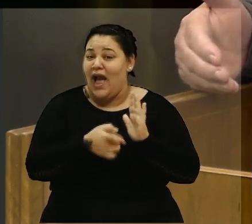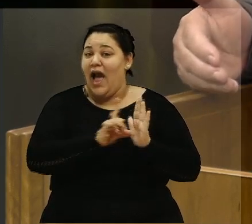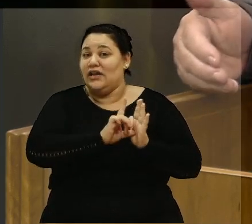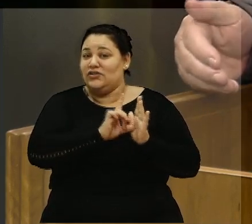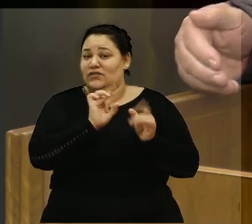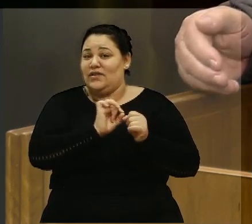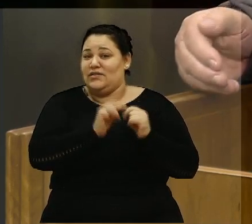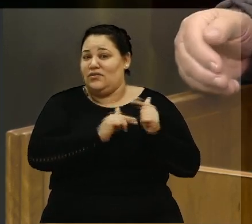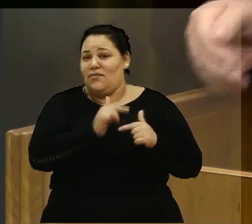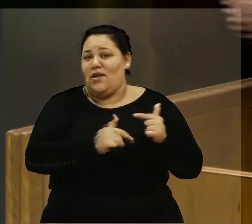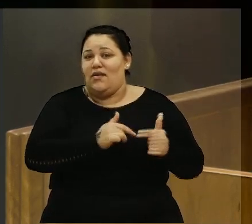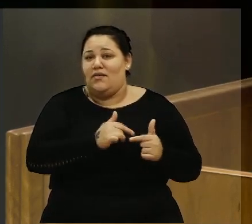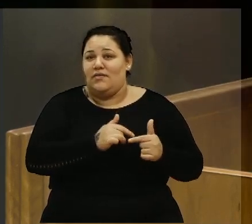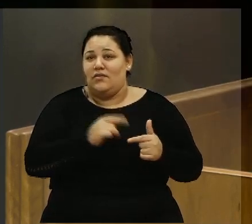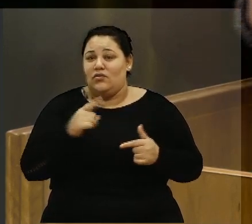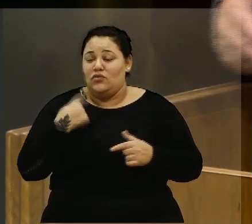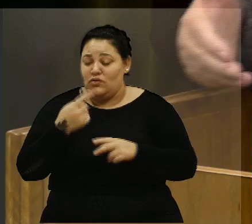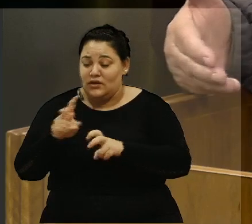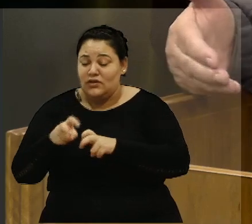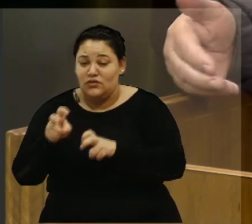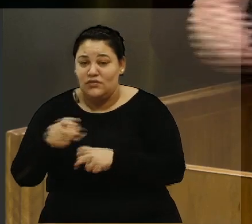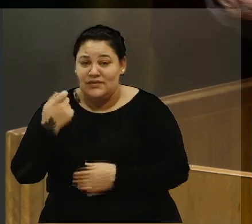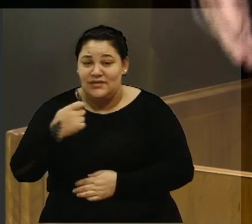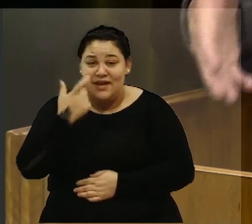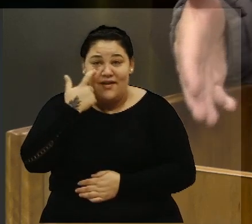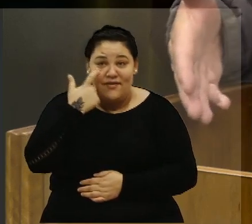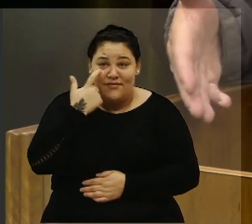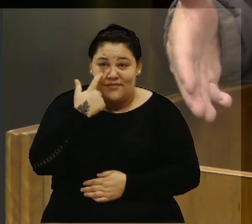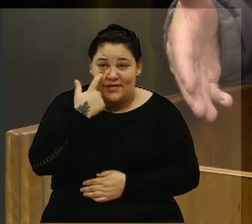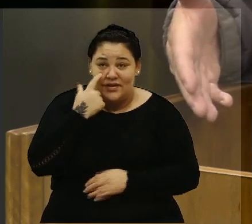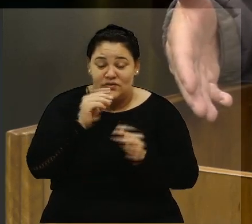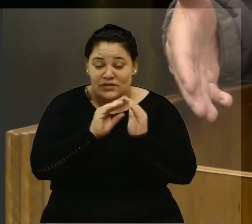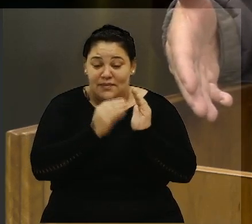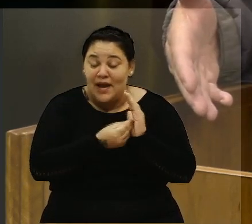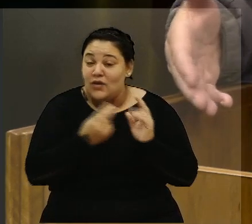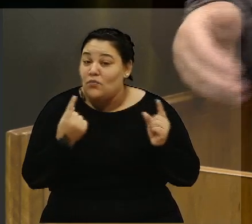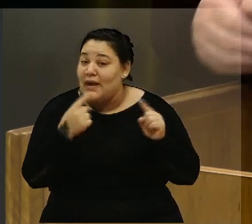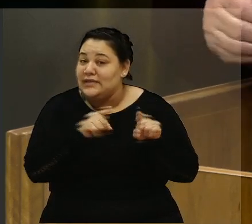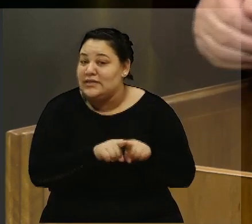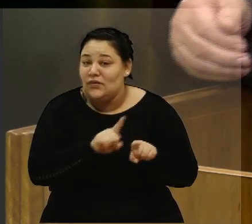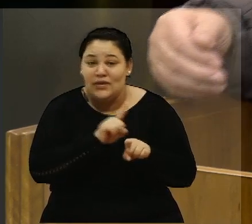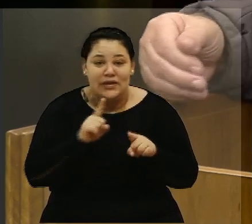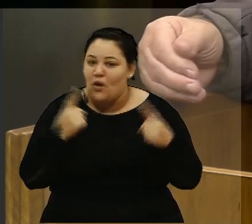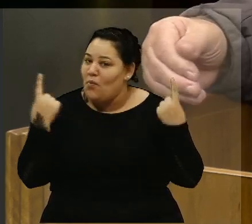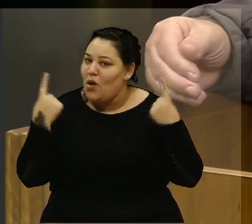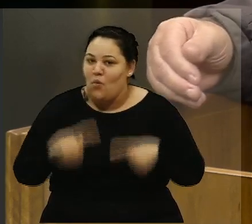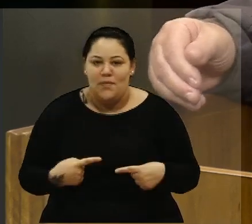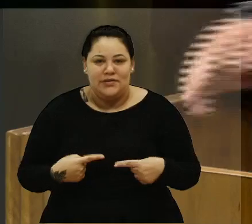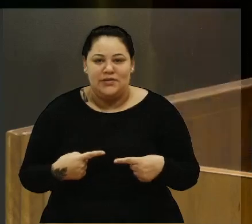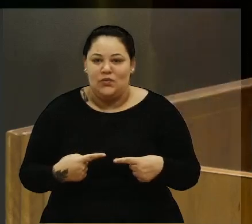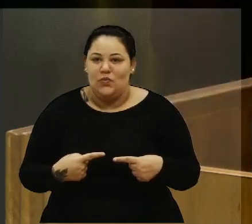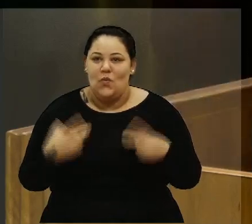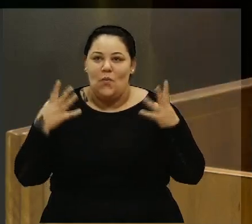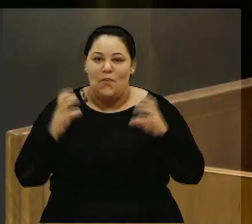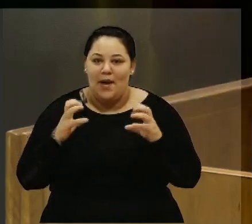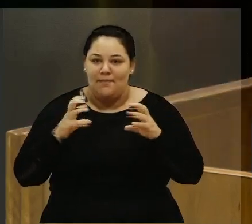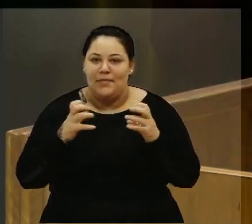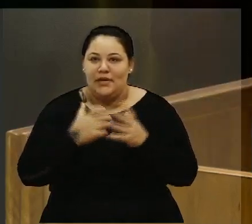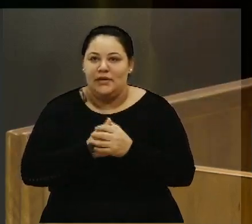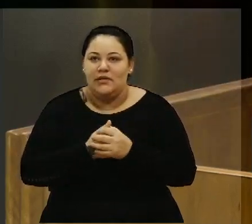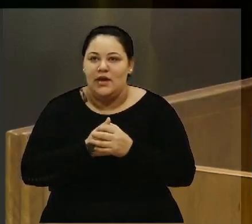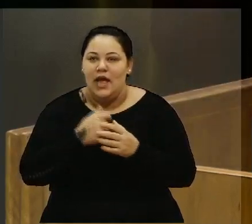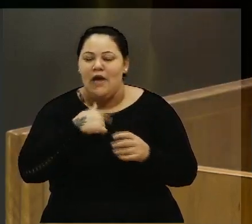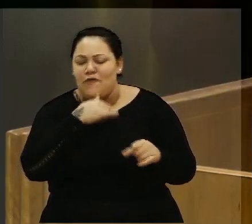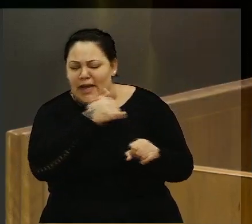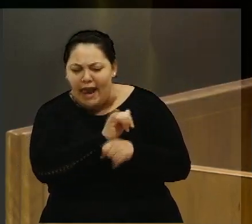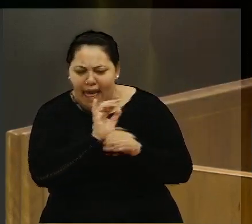Tá? Nossos agricultores têm que enxergar no SAMAI um parceiro. Não enxergar no SAMAI, não, vou ludibriar o SAMAI,